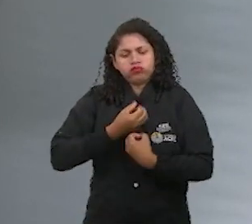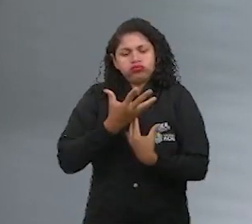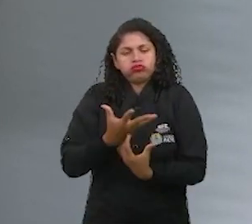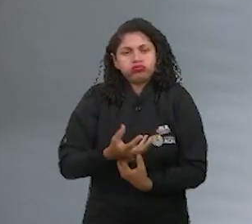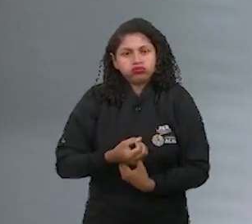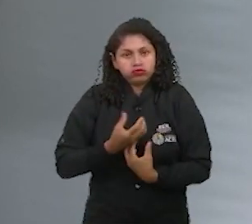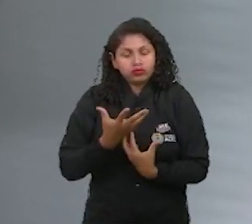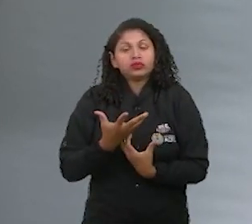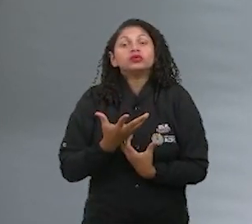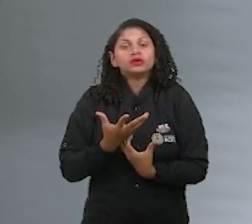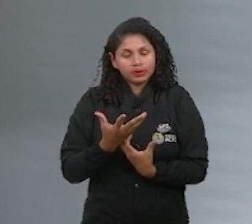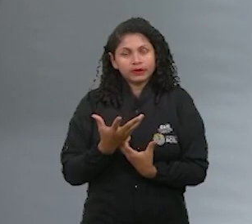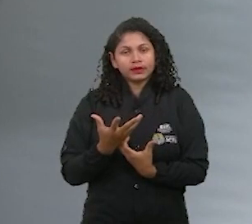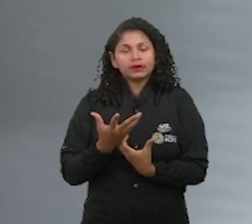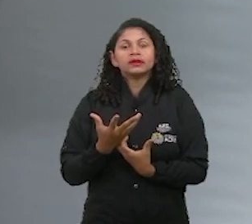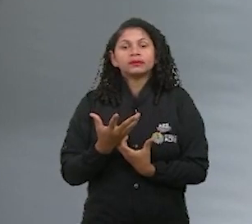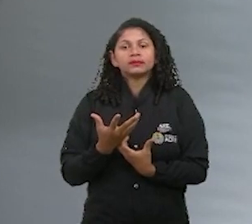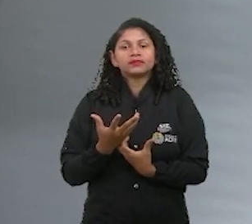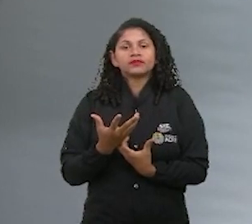dos romances também,